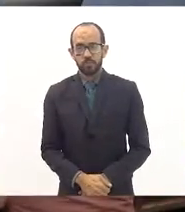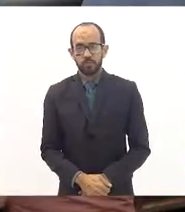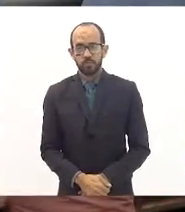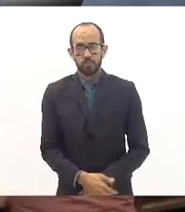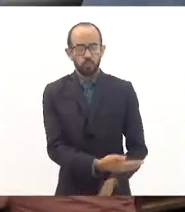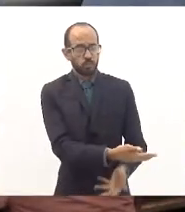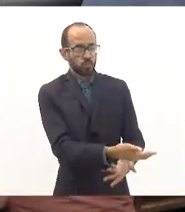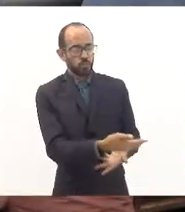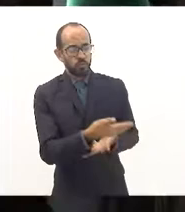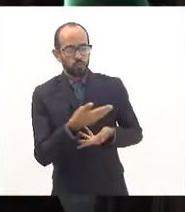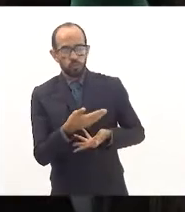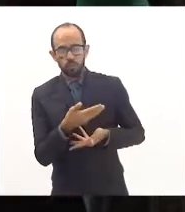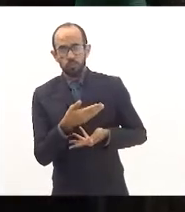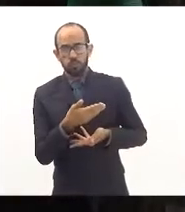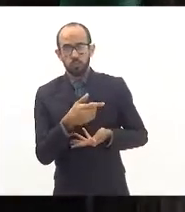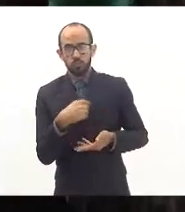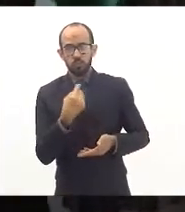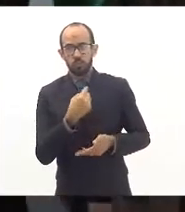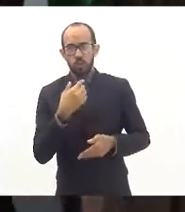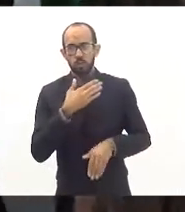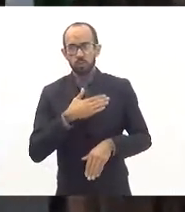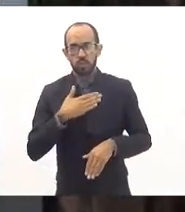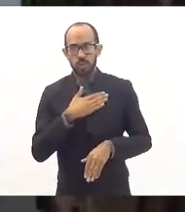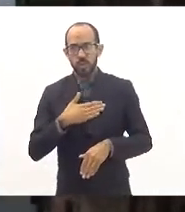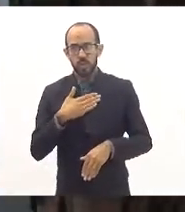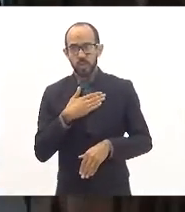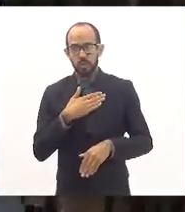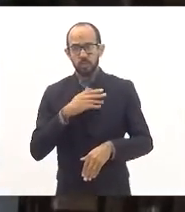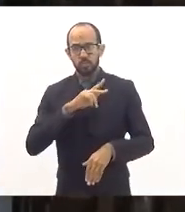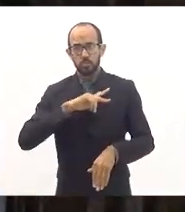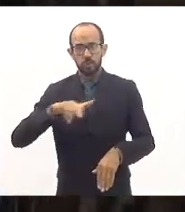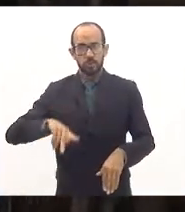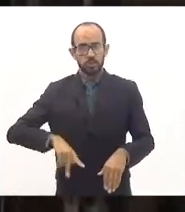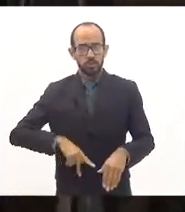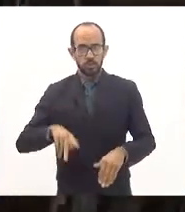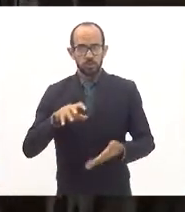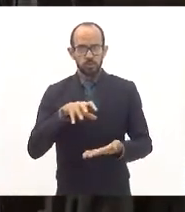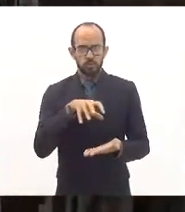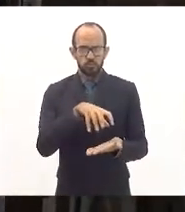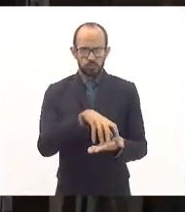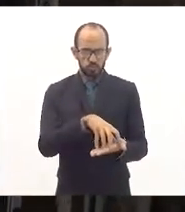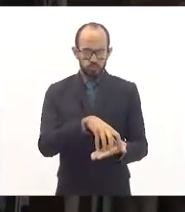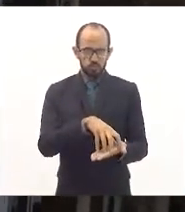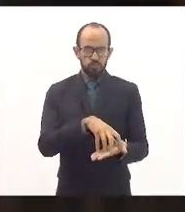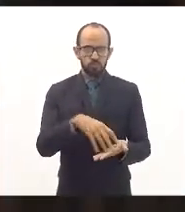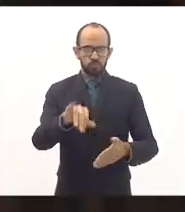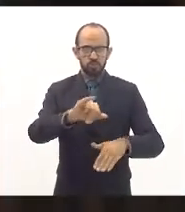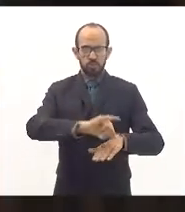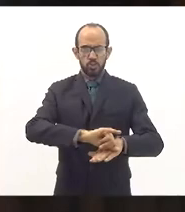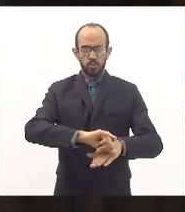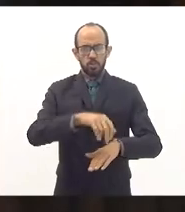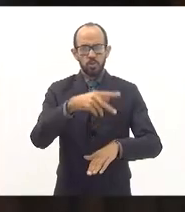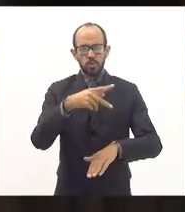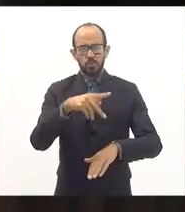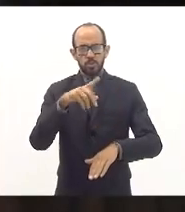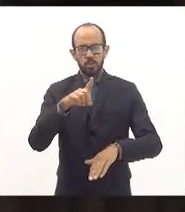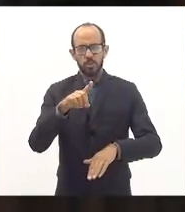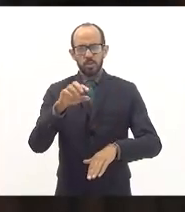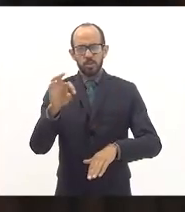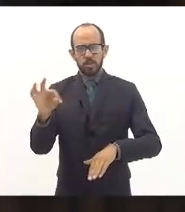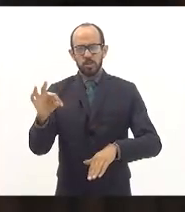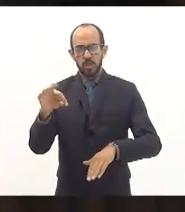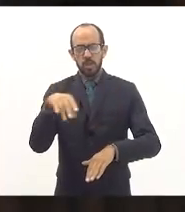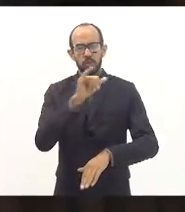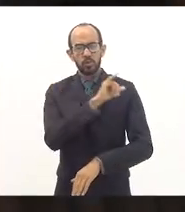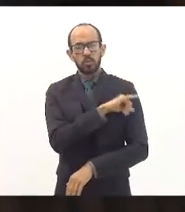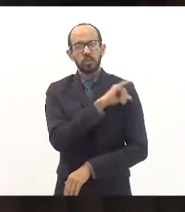Convido o nosso querido presidente do Diretório Metropolitano do PDT, Diretório Municipal do